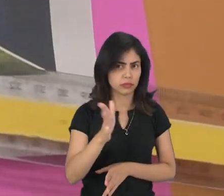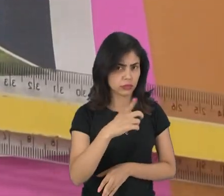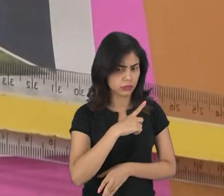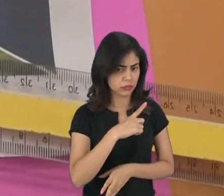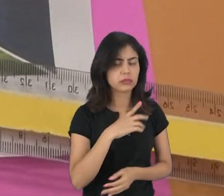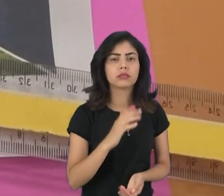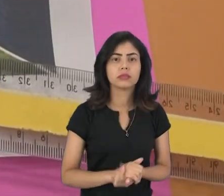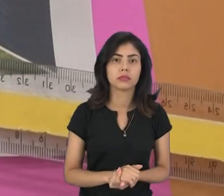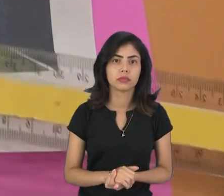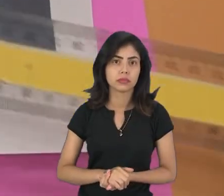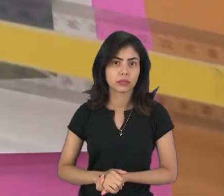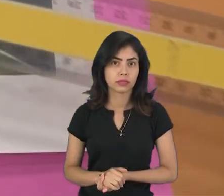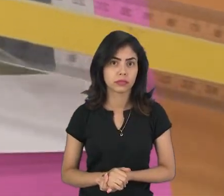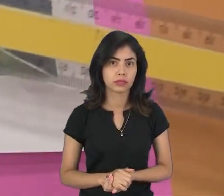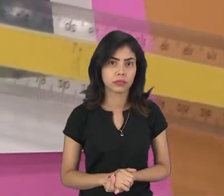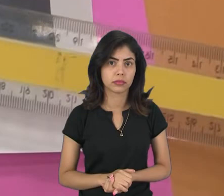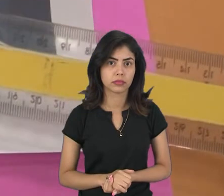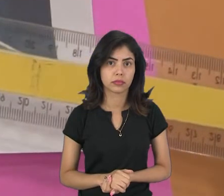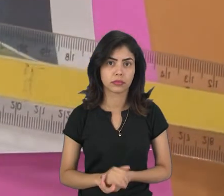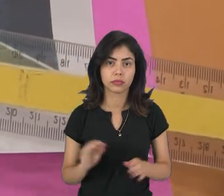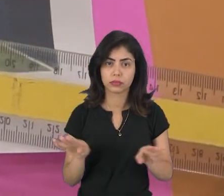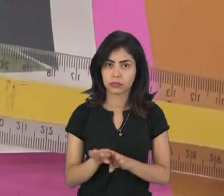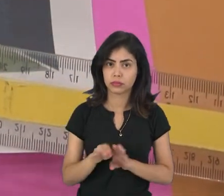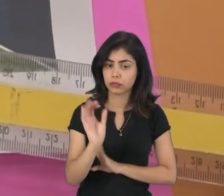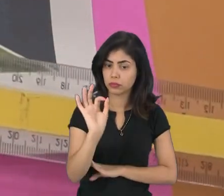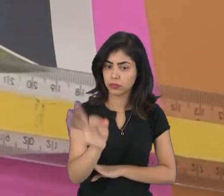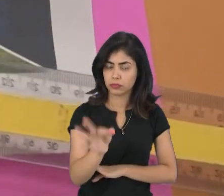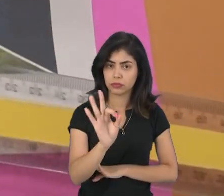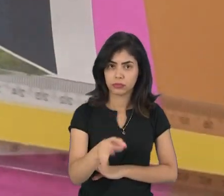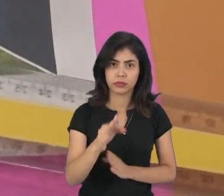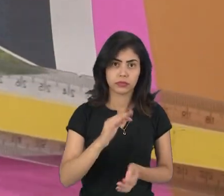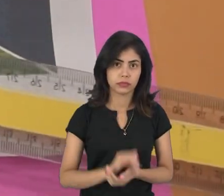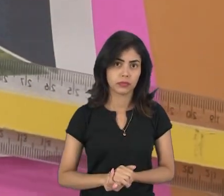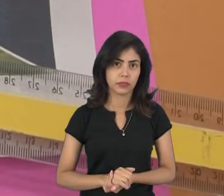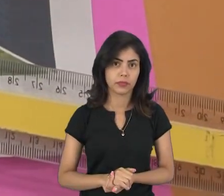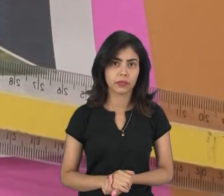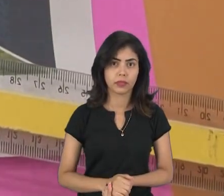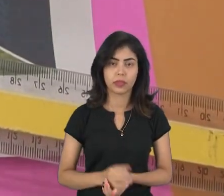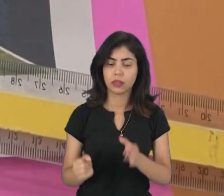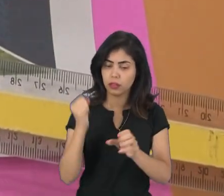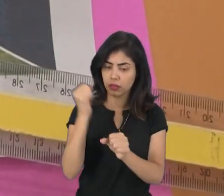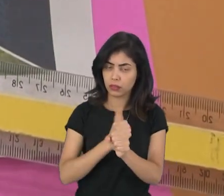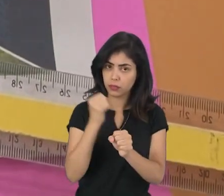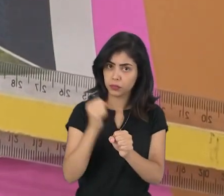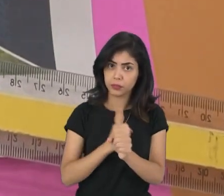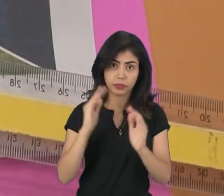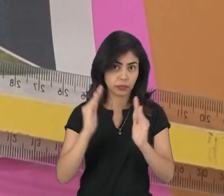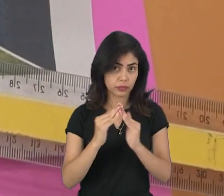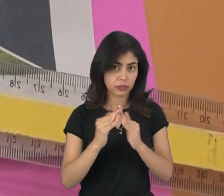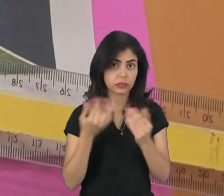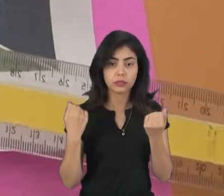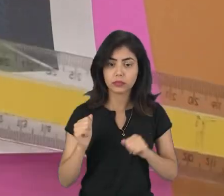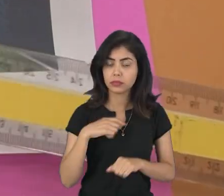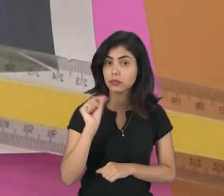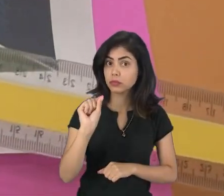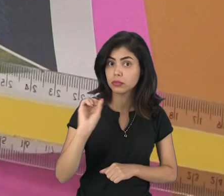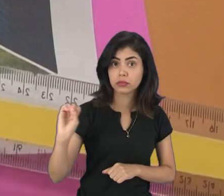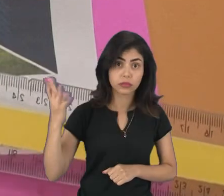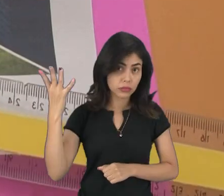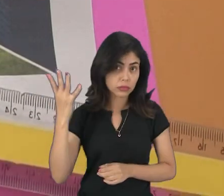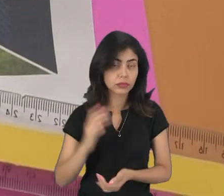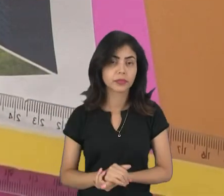esse campo? Com certeza, para a construção desta casa foi necessário fazer o quê?